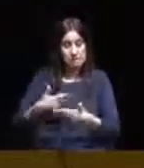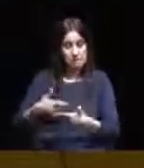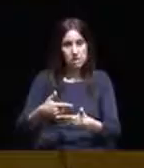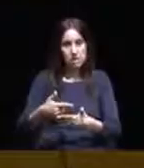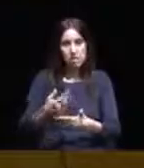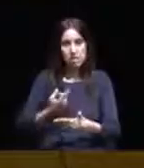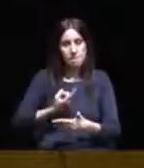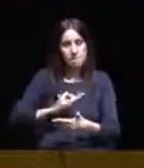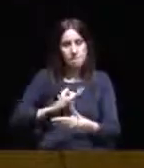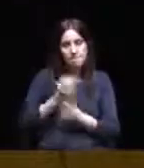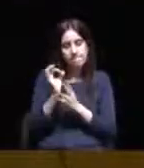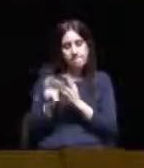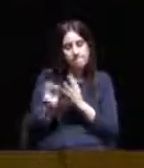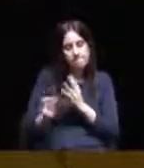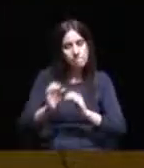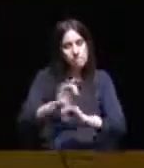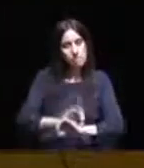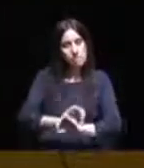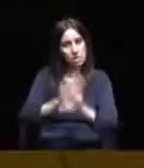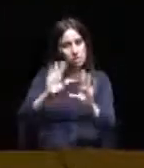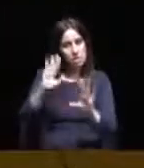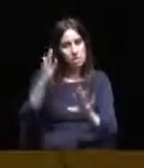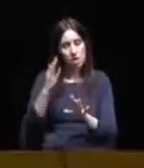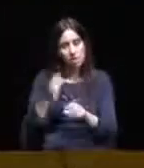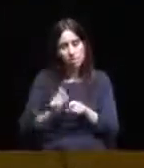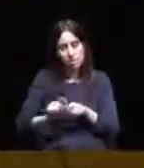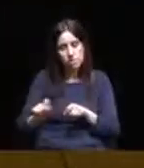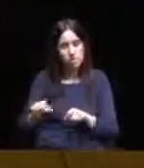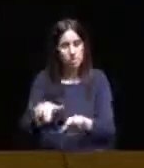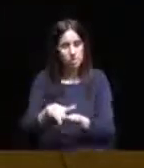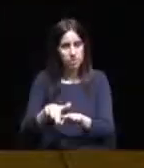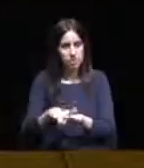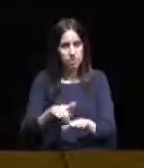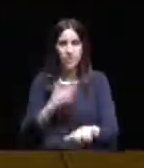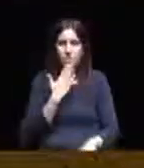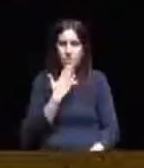operação deve ser caracterizada pela maior transparência, definição e participação. Obrigada.